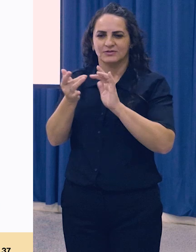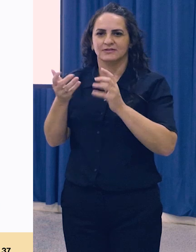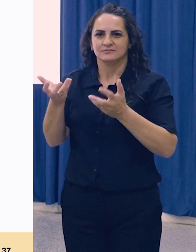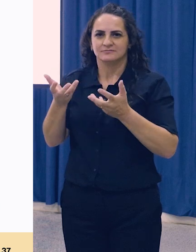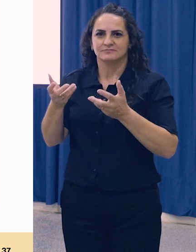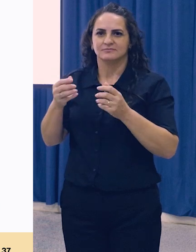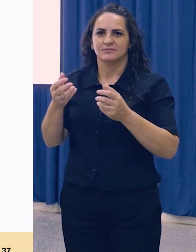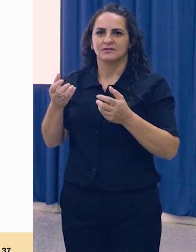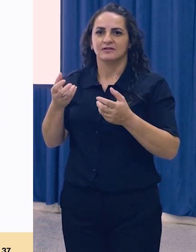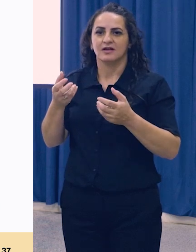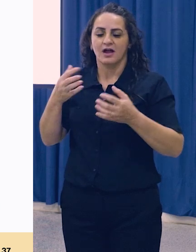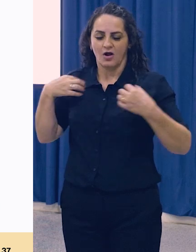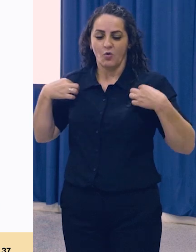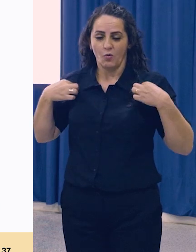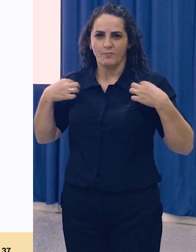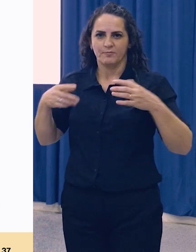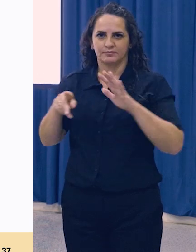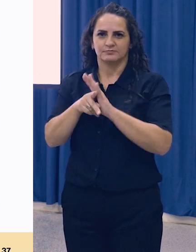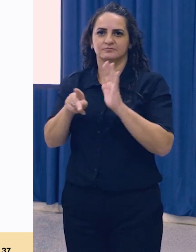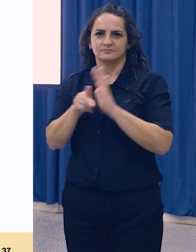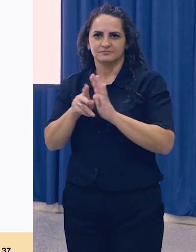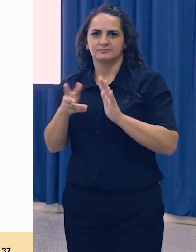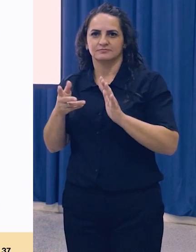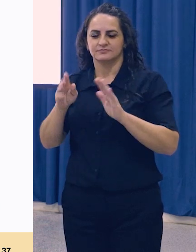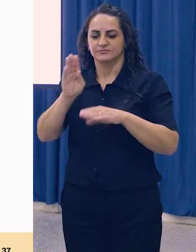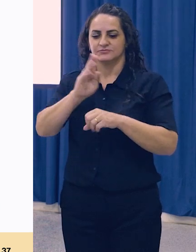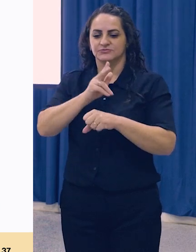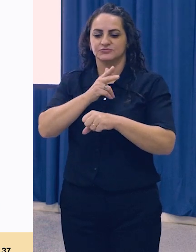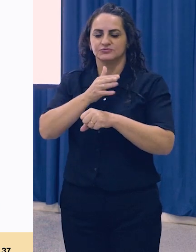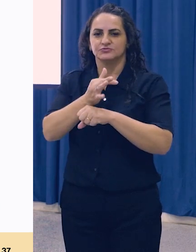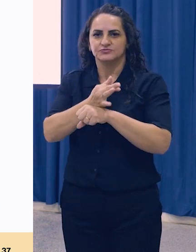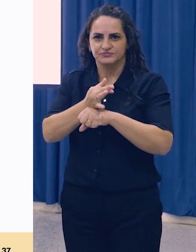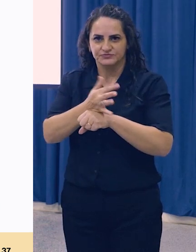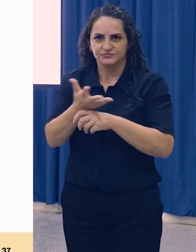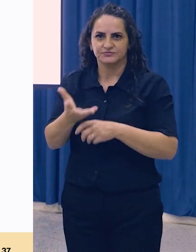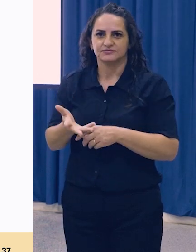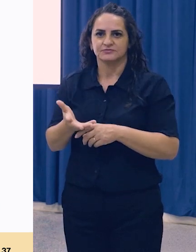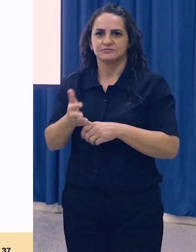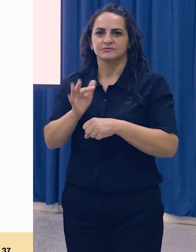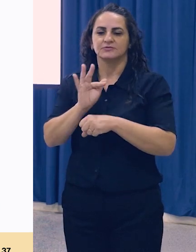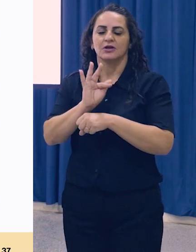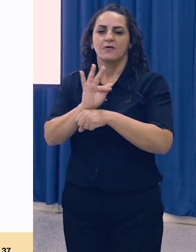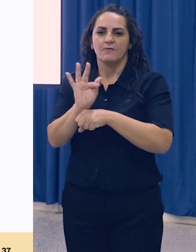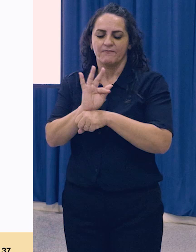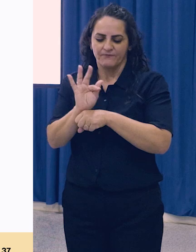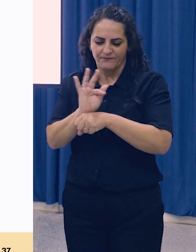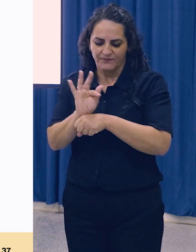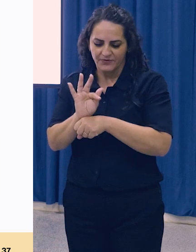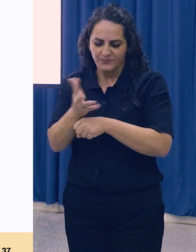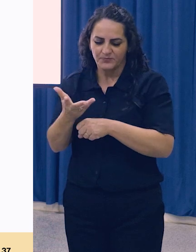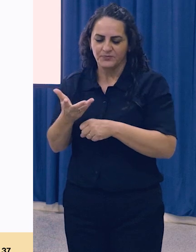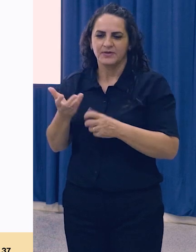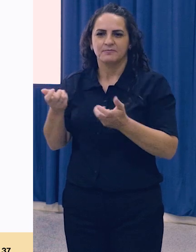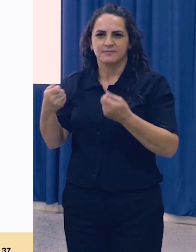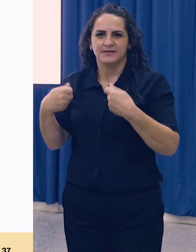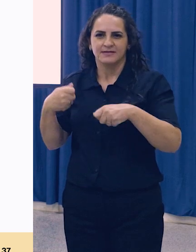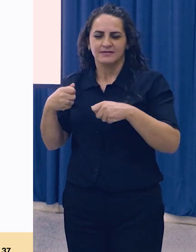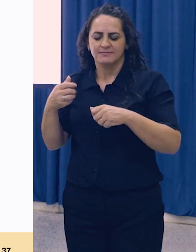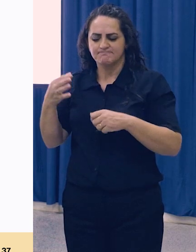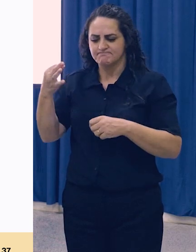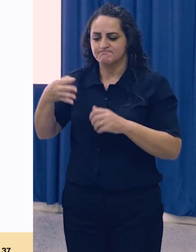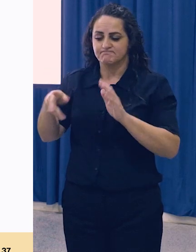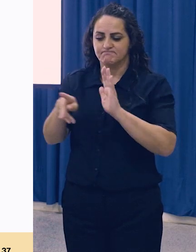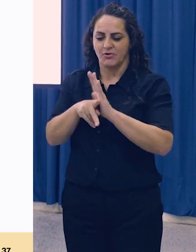porque também não dá para gravar um filme de balé com roupas de ir na academia, por exemplo. Tem que ser uma roupa mais específica,